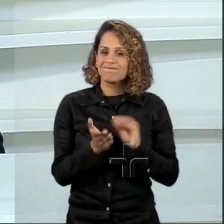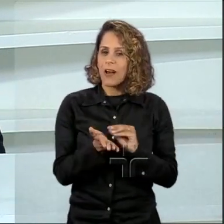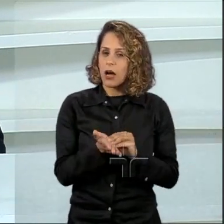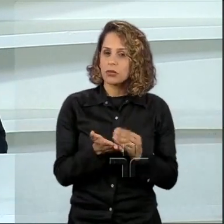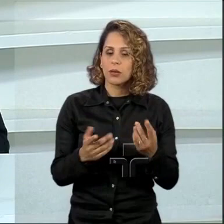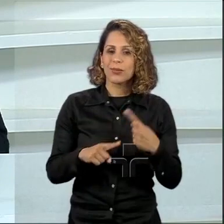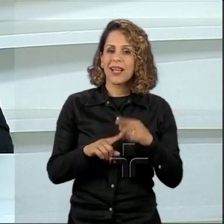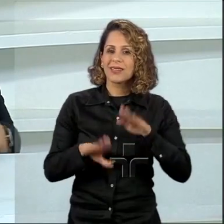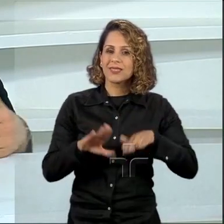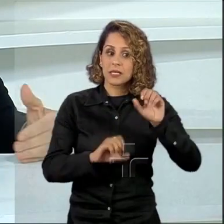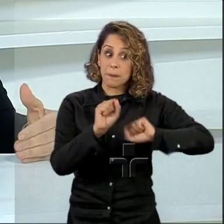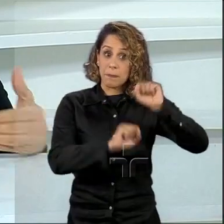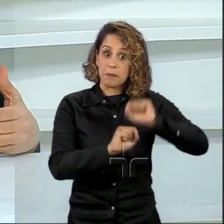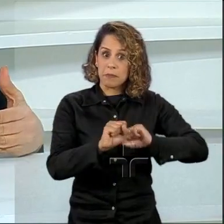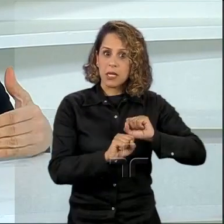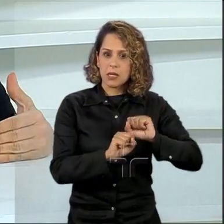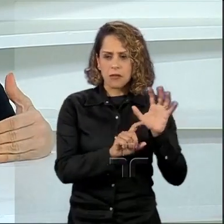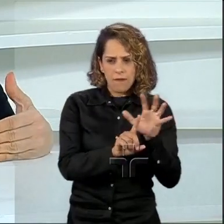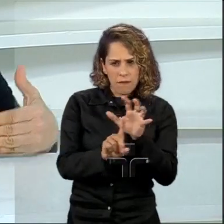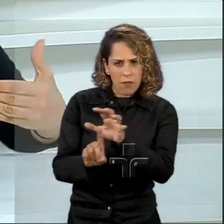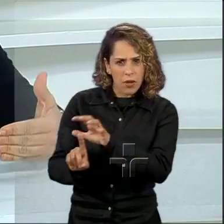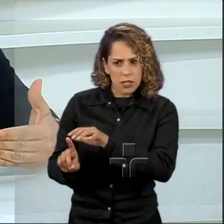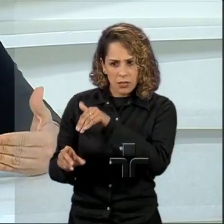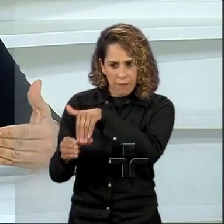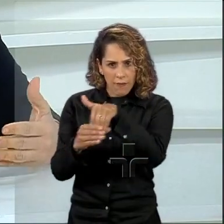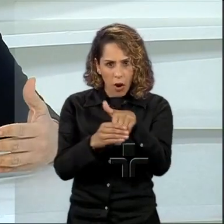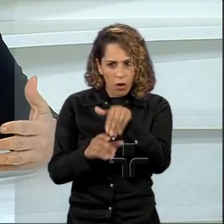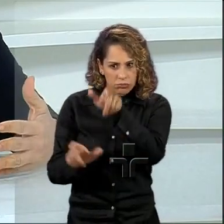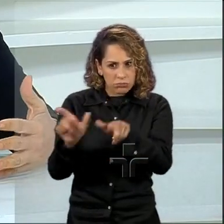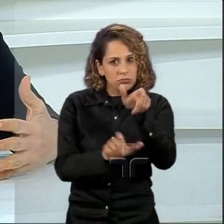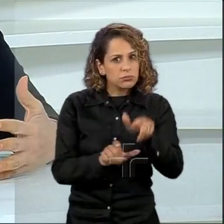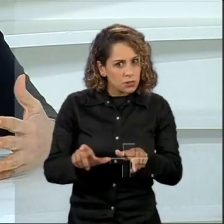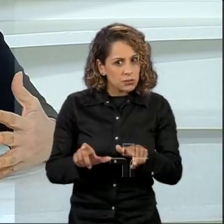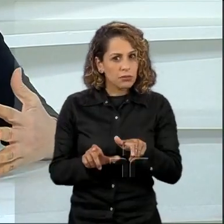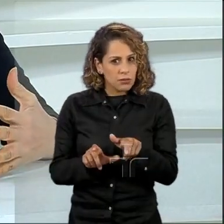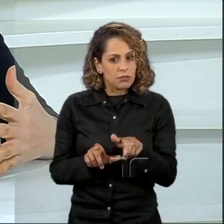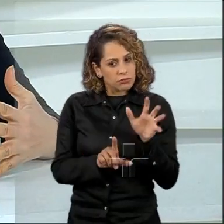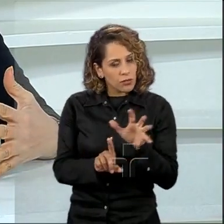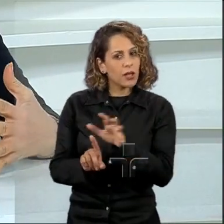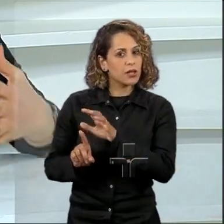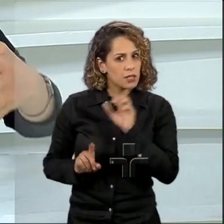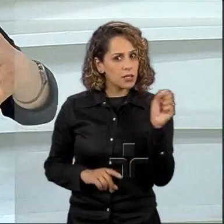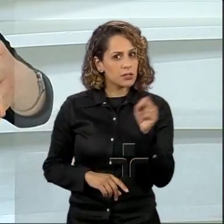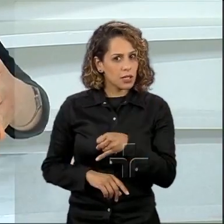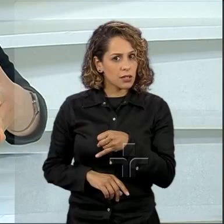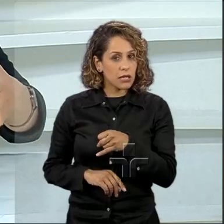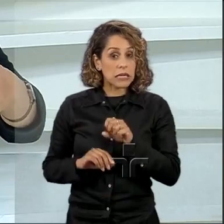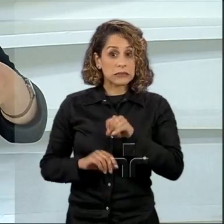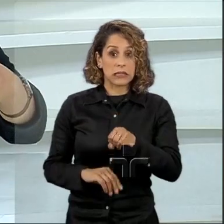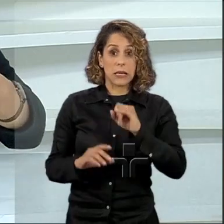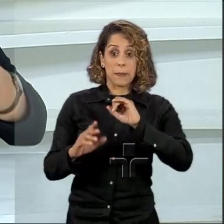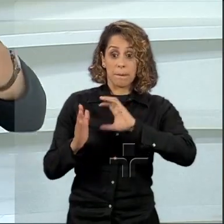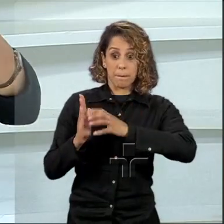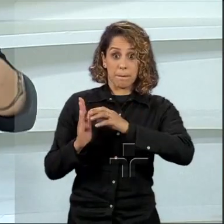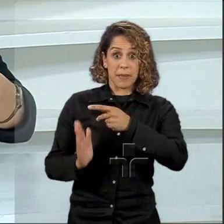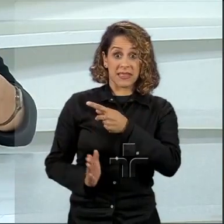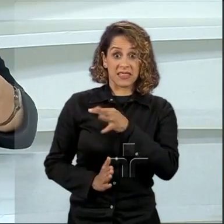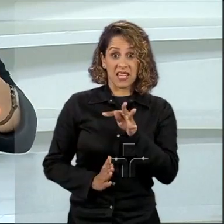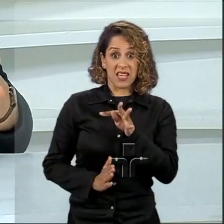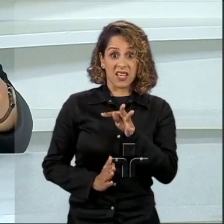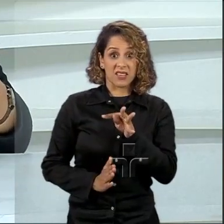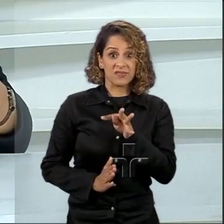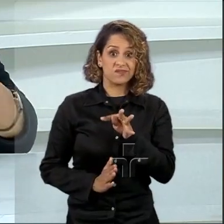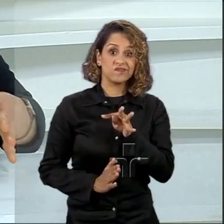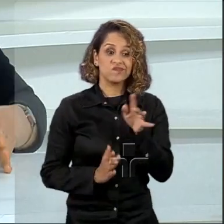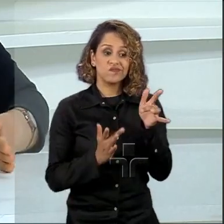eleitores. Se o PT não der sinalização para setores produtivos do que pode vir a